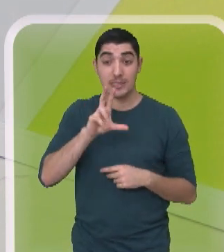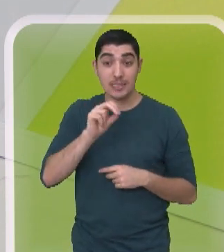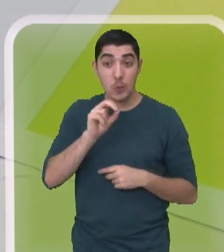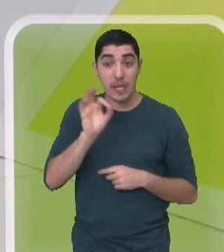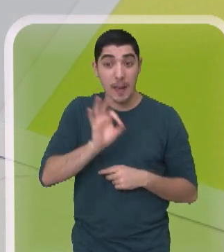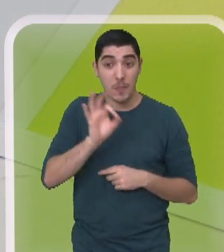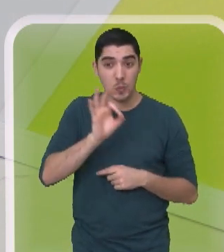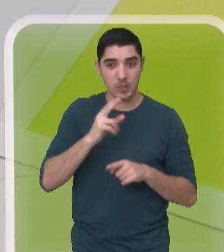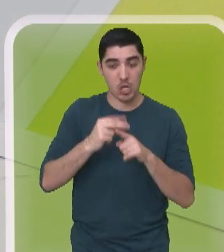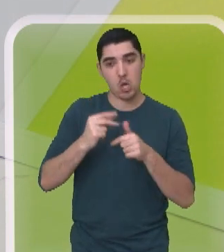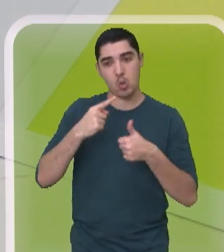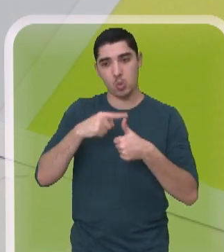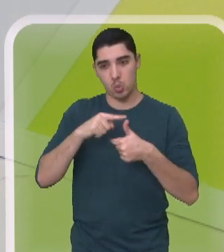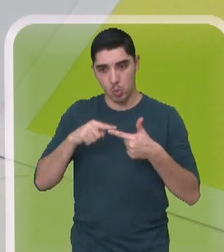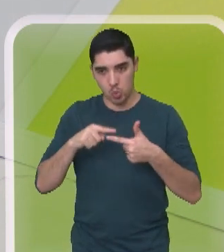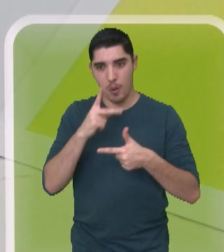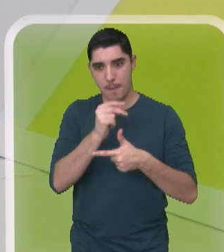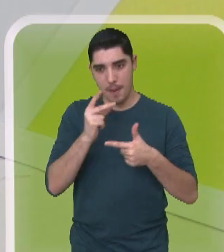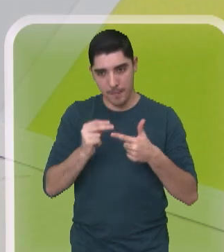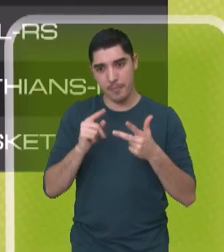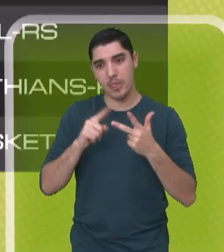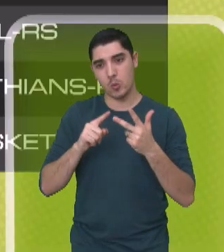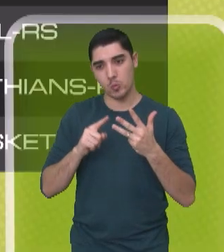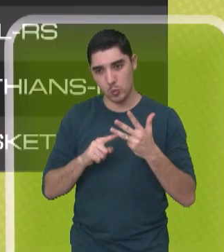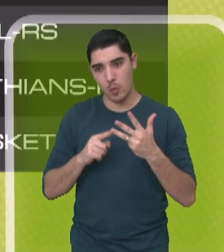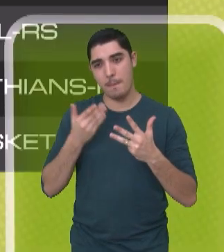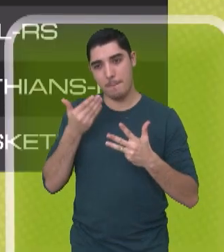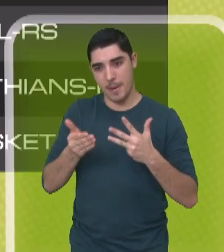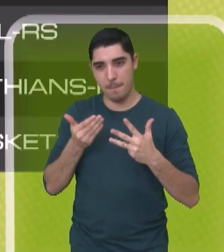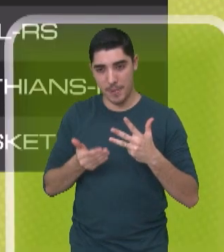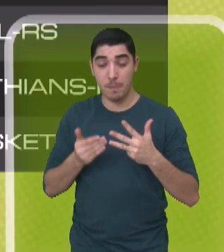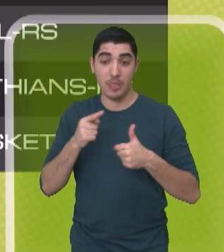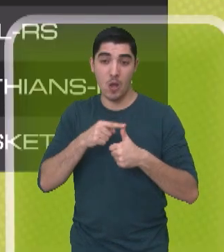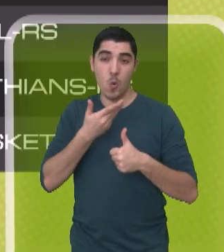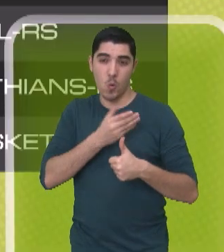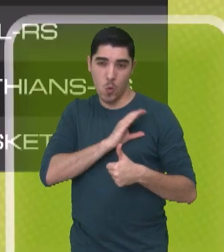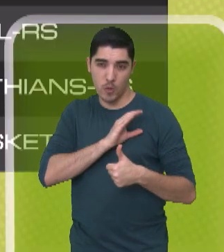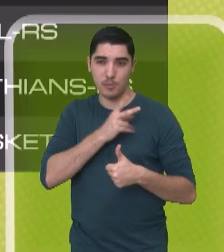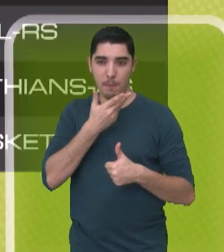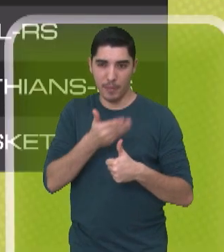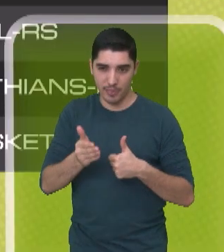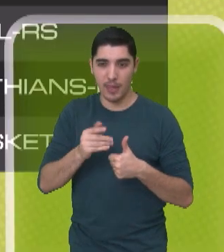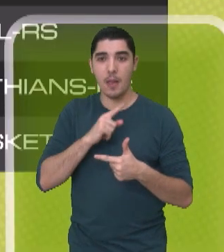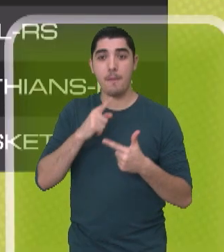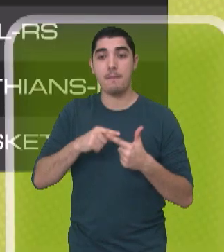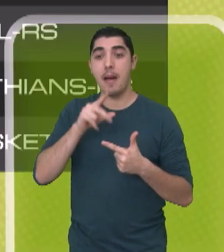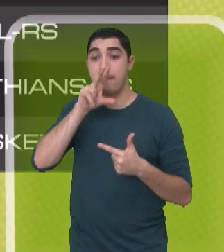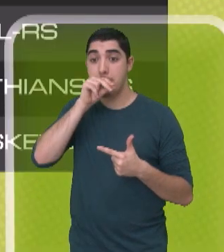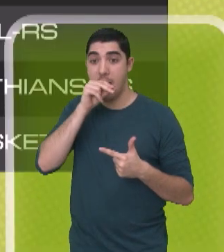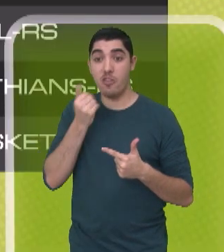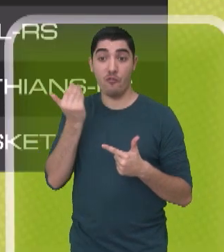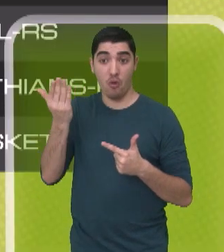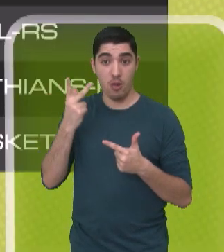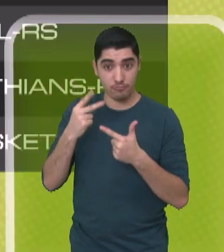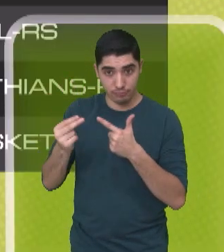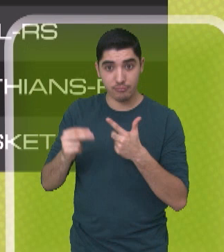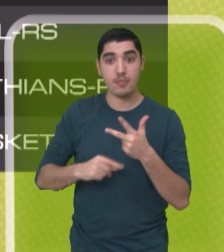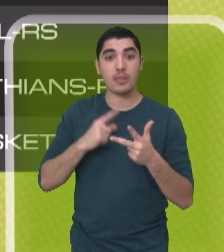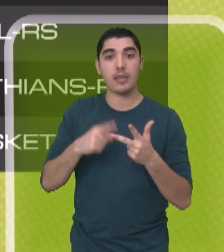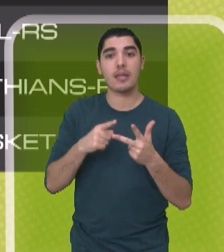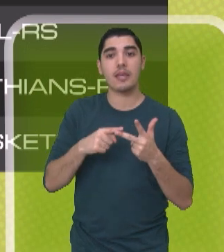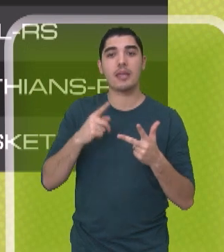aproveitamento, 2 vitórias, 2 derrotas. Começou perdendo para os Corinthians, depois venceu o Pato fora de casa e o Basquete Cearense em